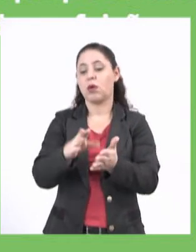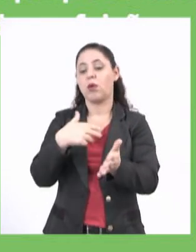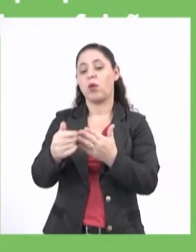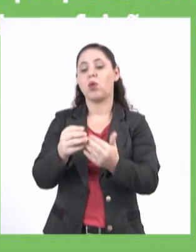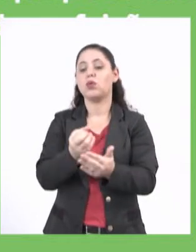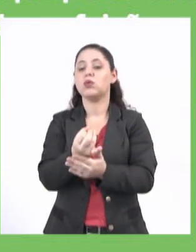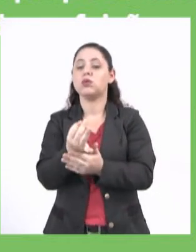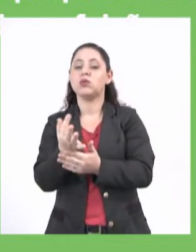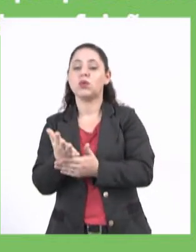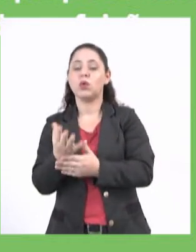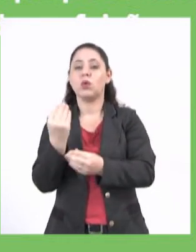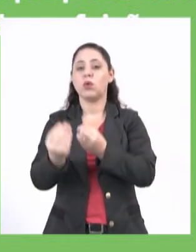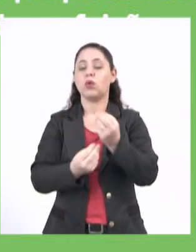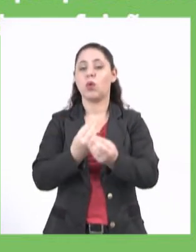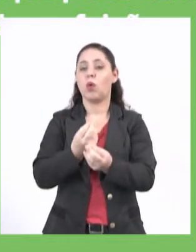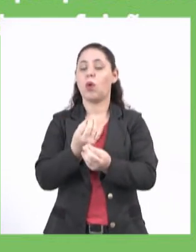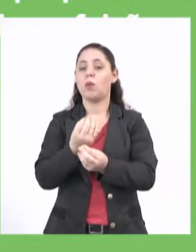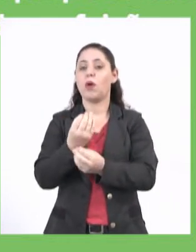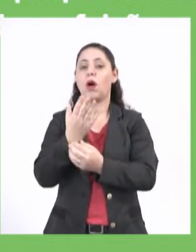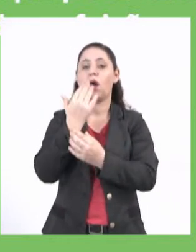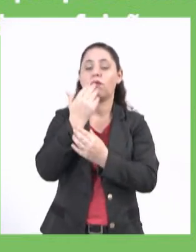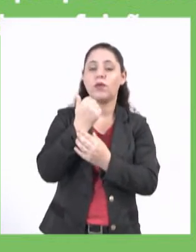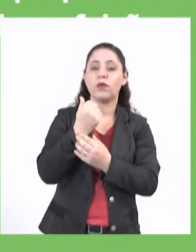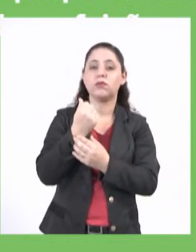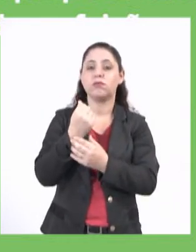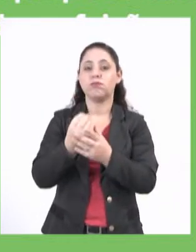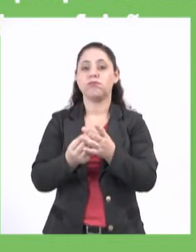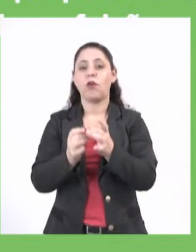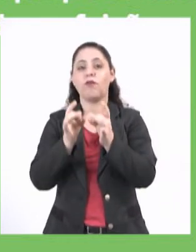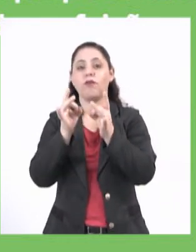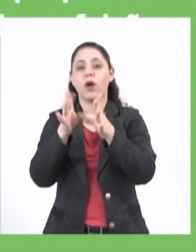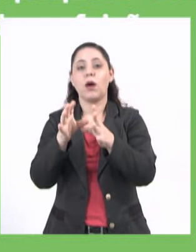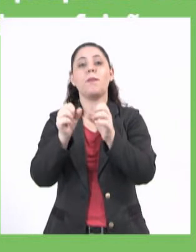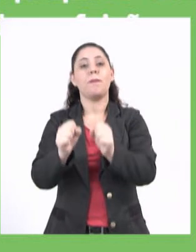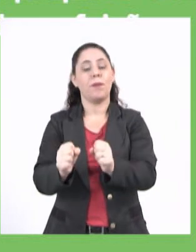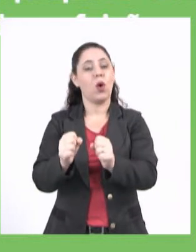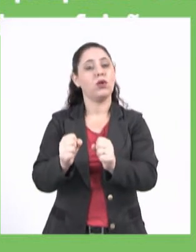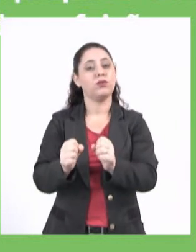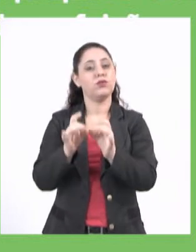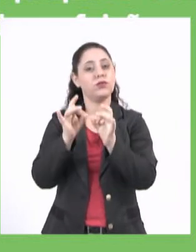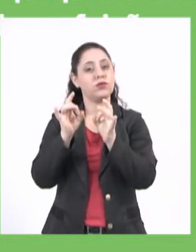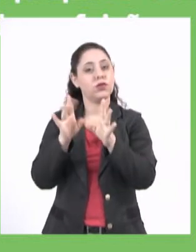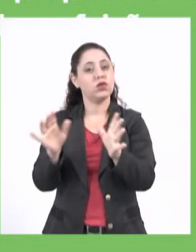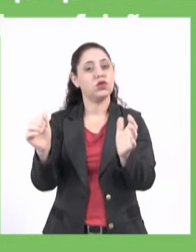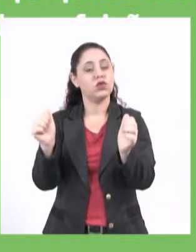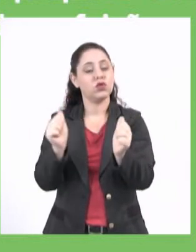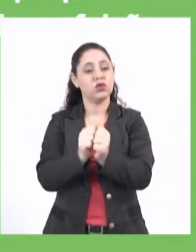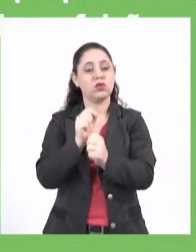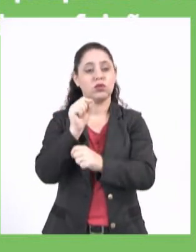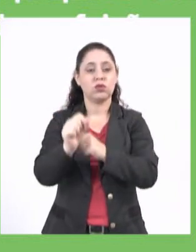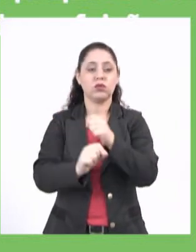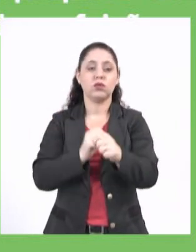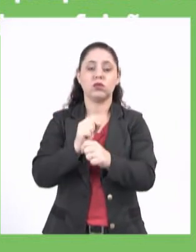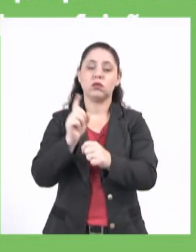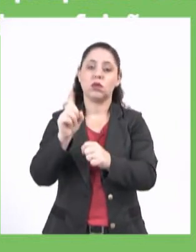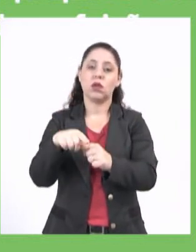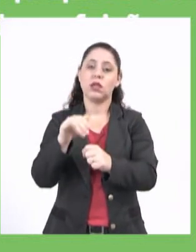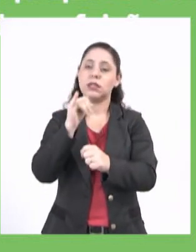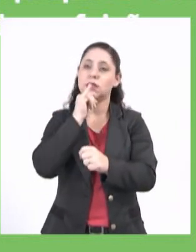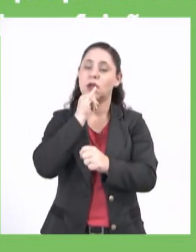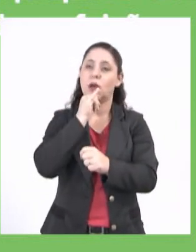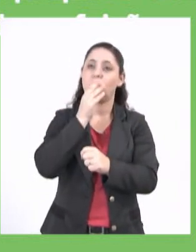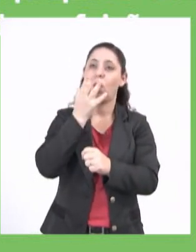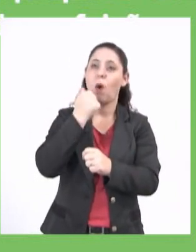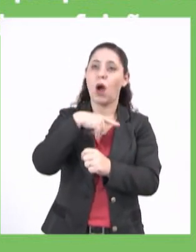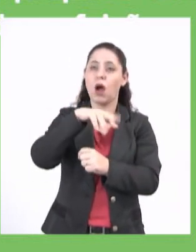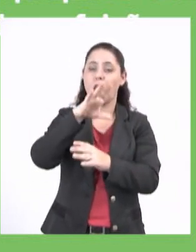e do tipo de refeições fornecidas, porque esses restaurantes podem oferecer mais de um turno de refeição. Pode ser janta, pode